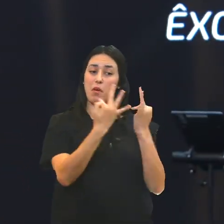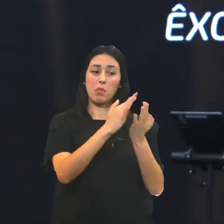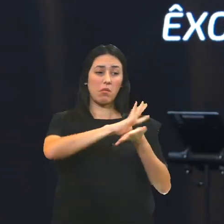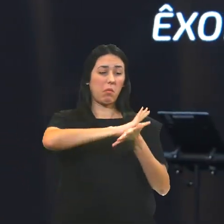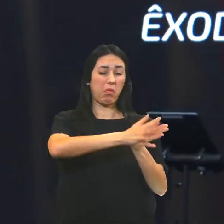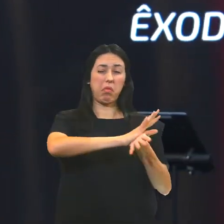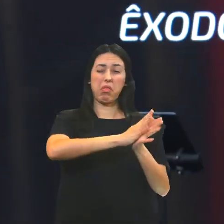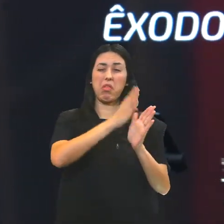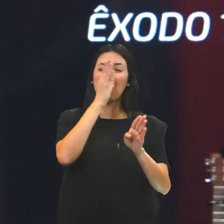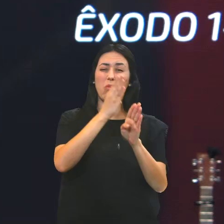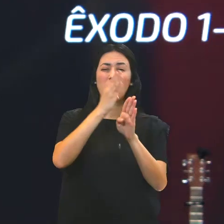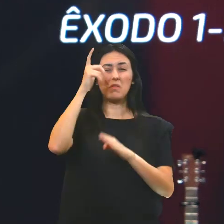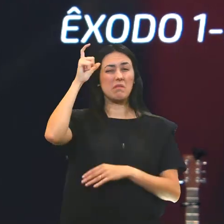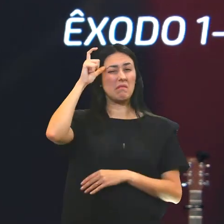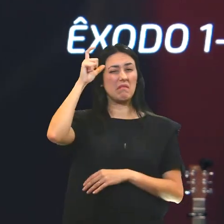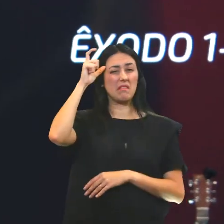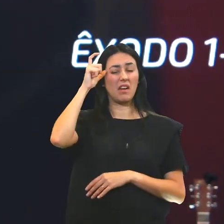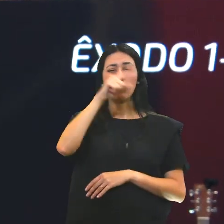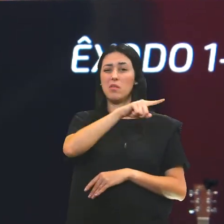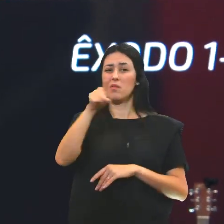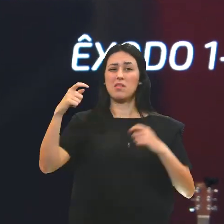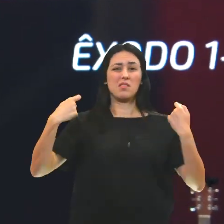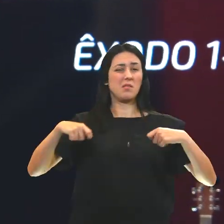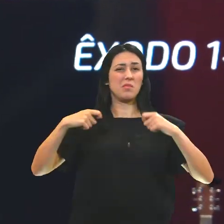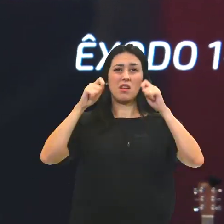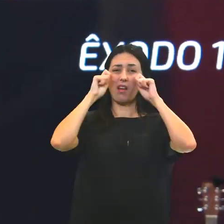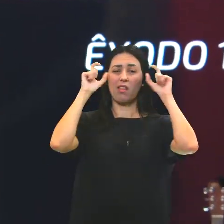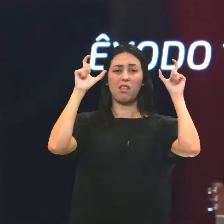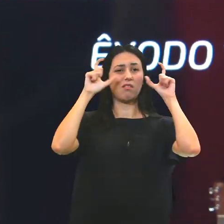inimigo. Gente, você precisa estar atento para isso.